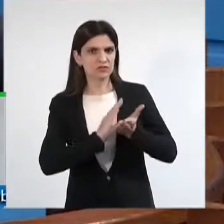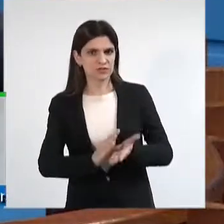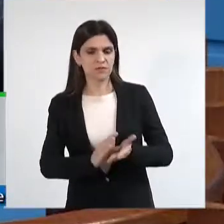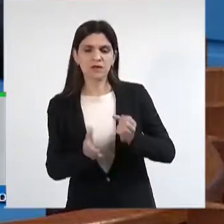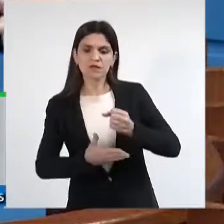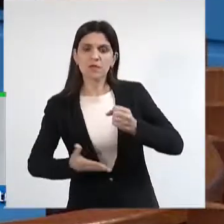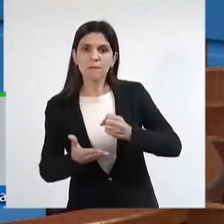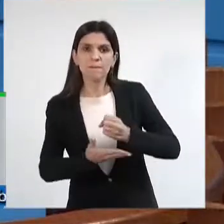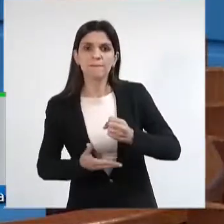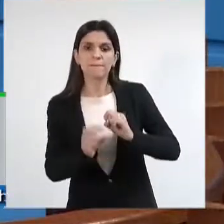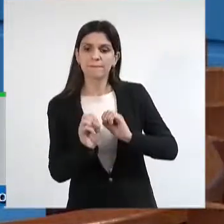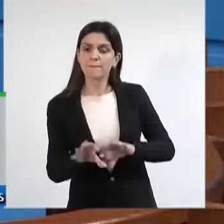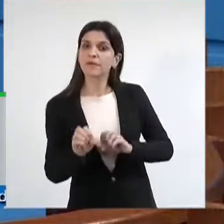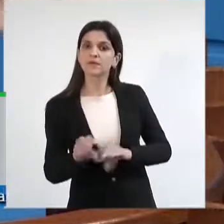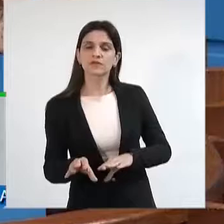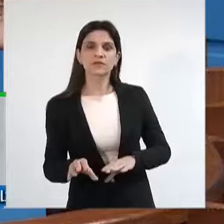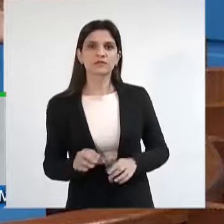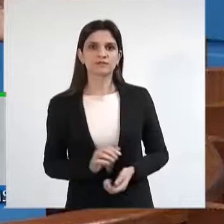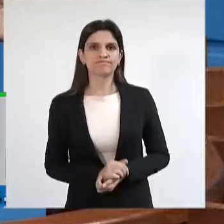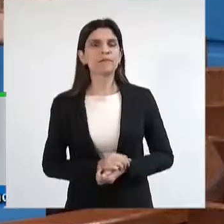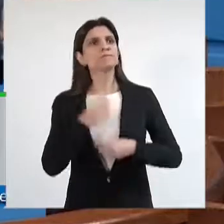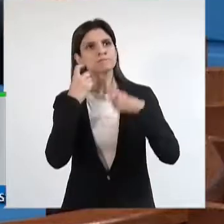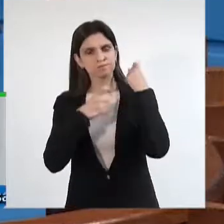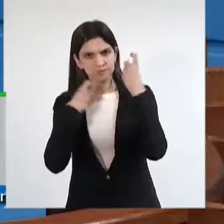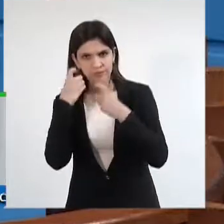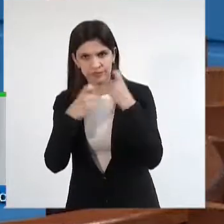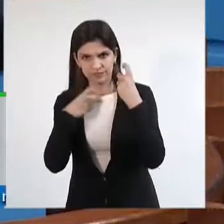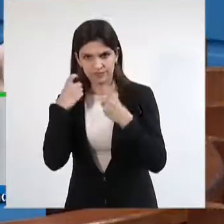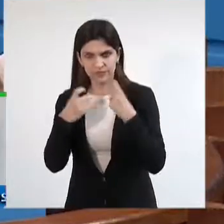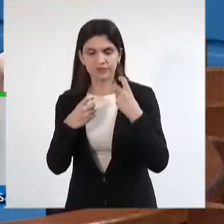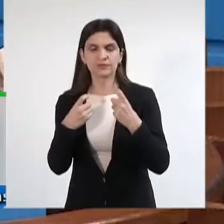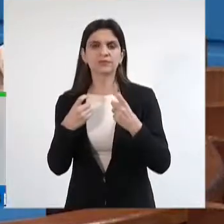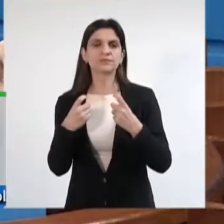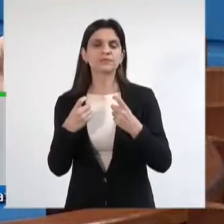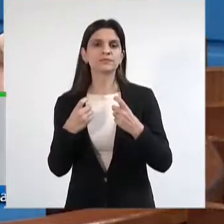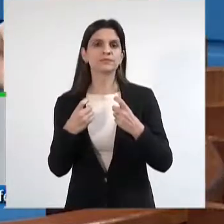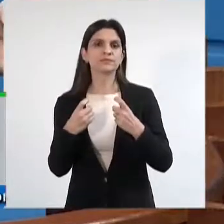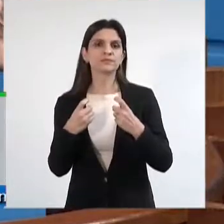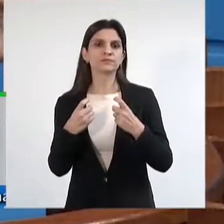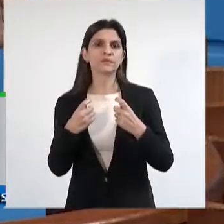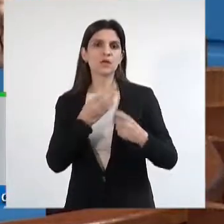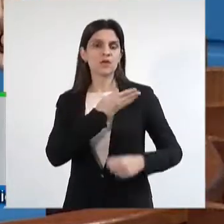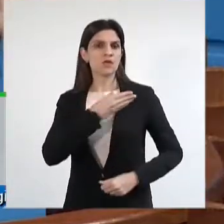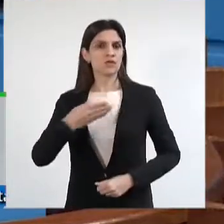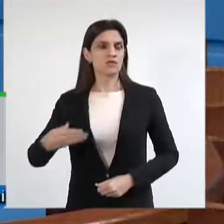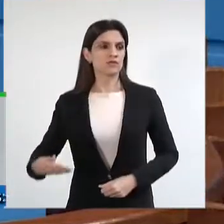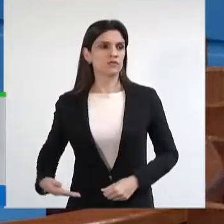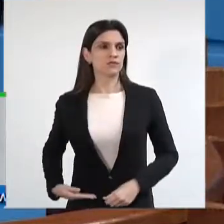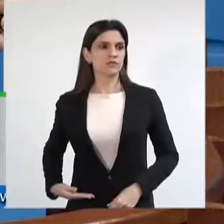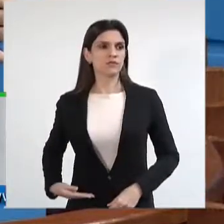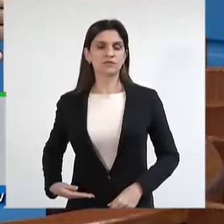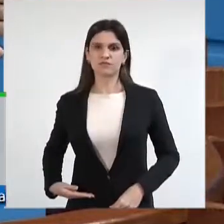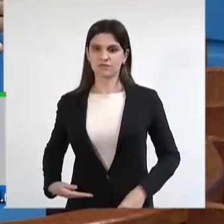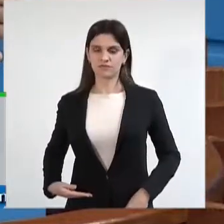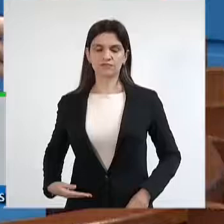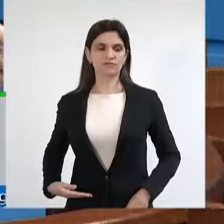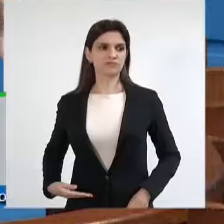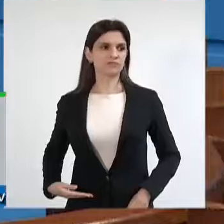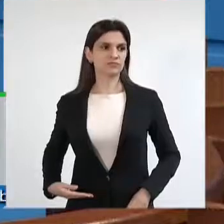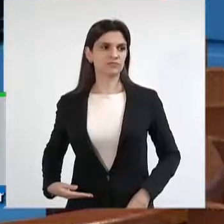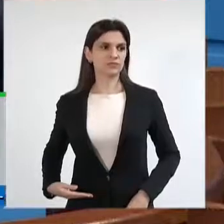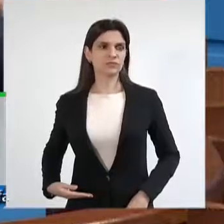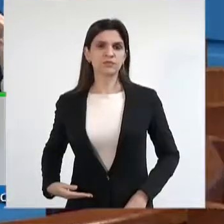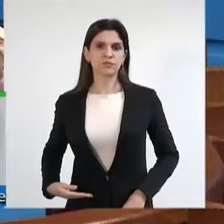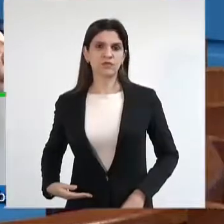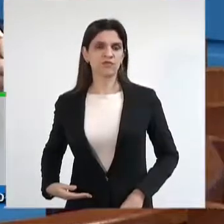Então, isso é que nos preocupa, isso é que nos preocupa. O governo, às vezes, pega uma imagem de